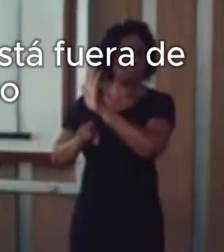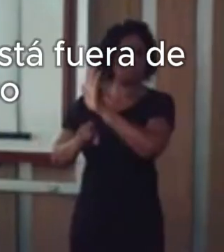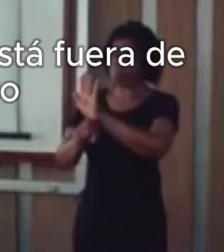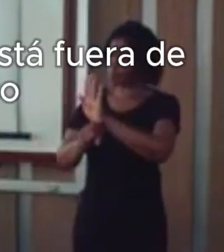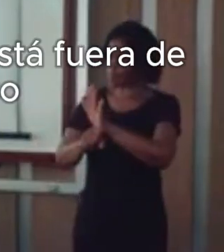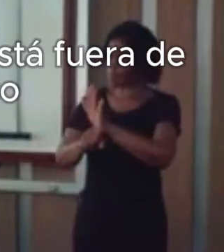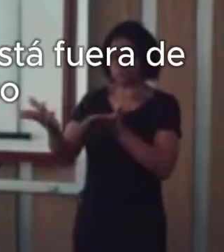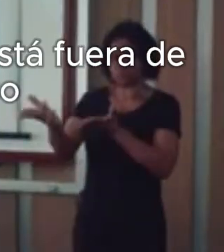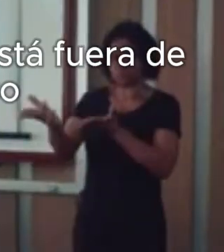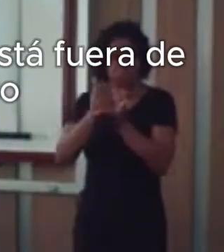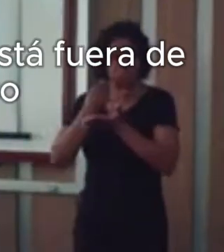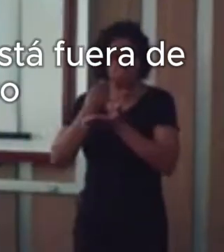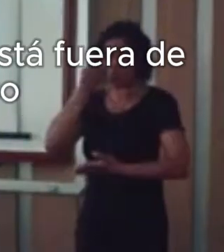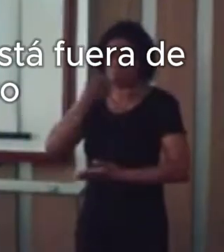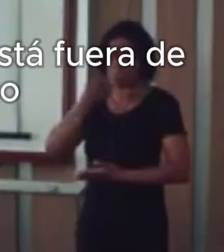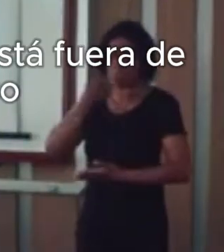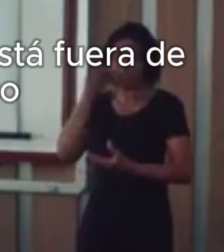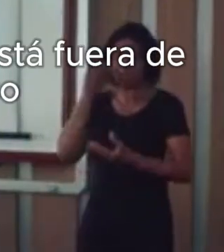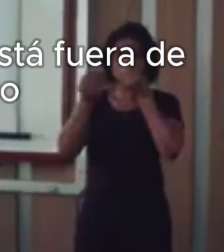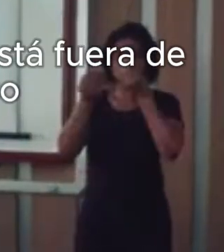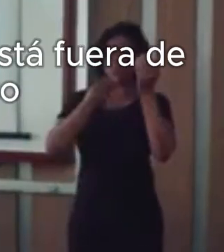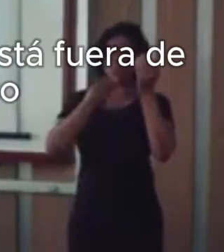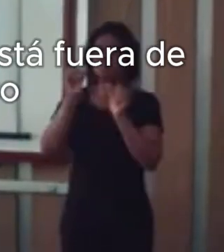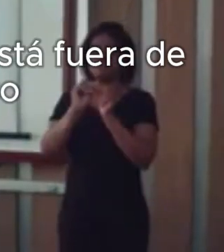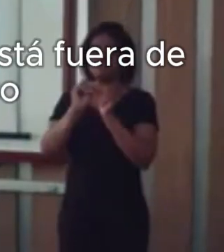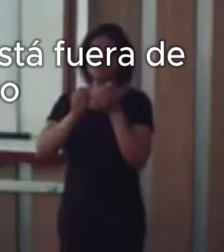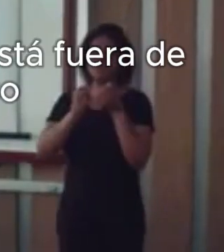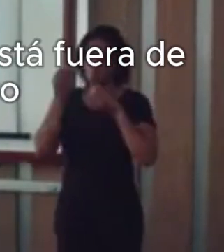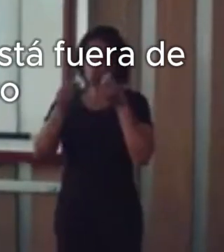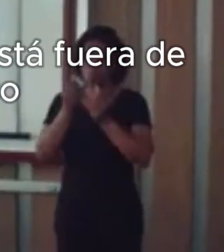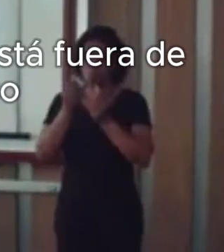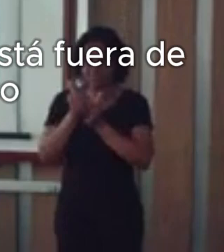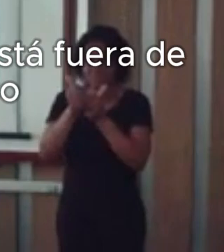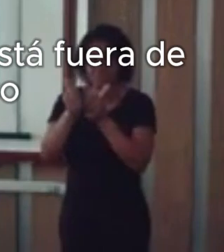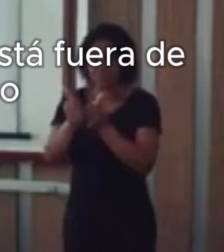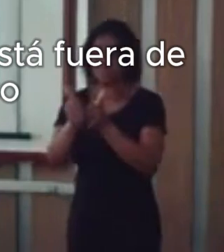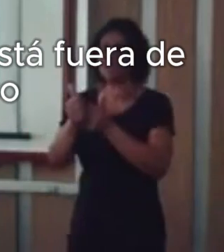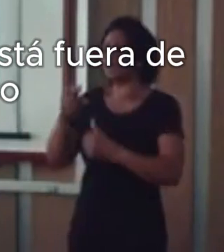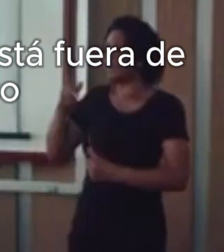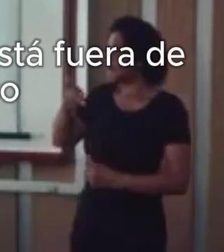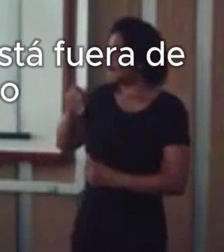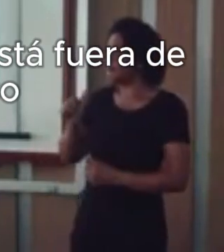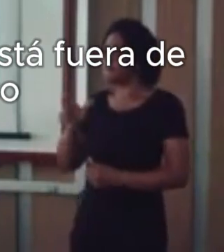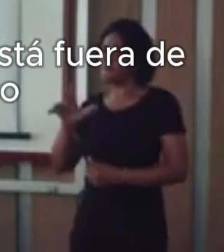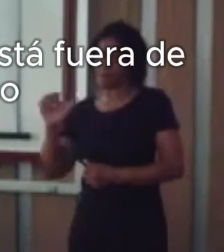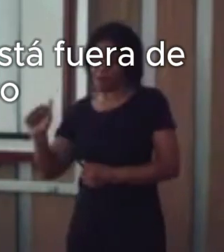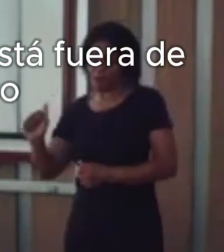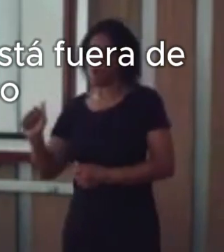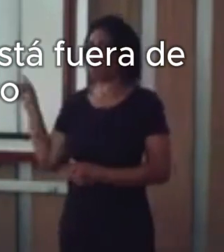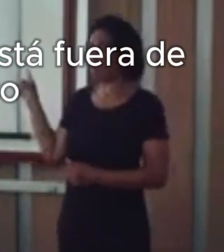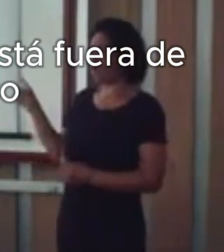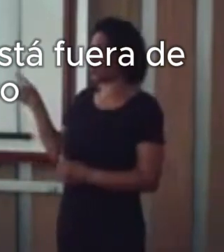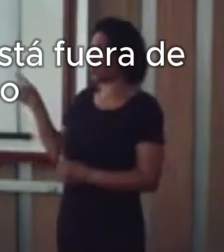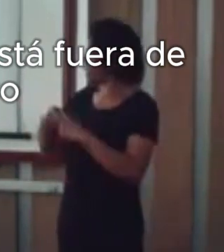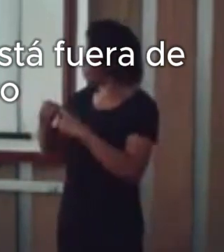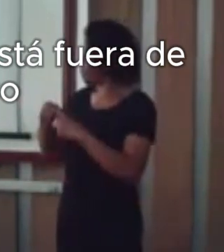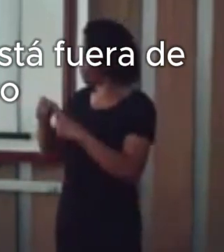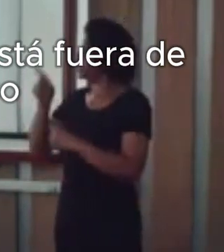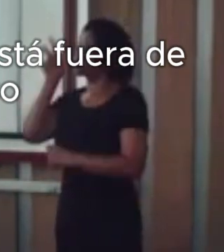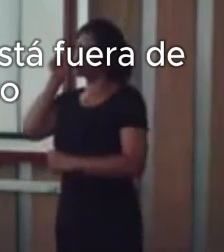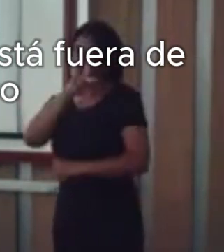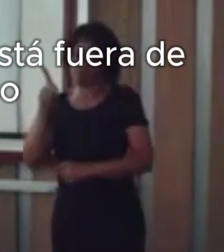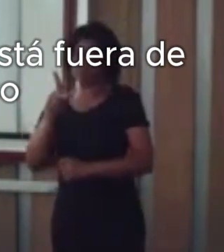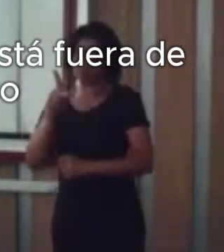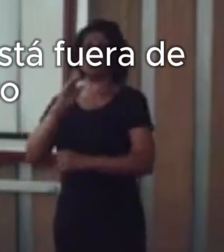desenho experimental e em como fazer, como seguir. O Paulo Lozada, que é um neurocirurgião, professor de anatomia, que é